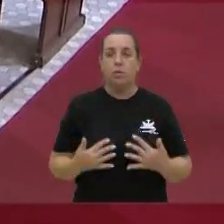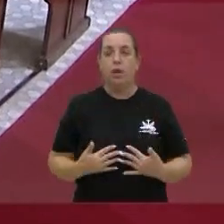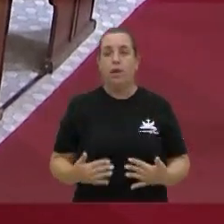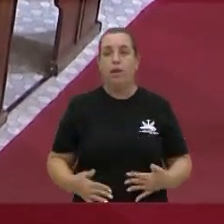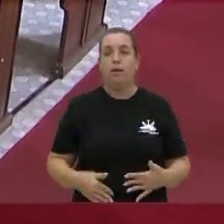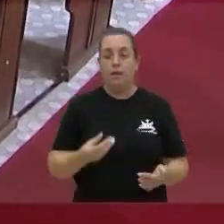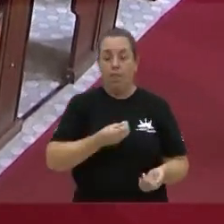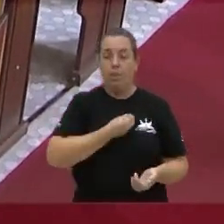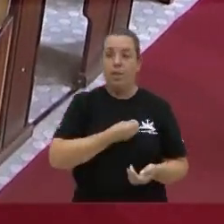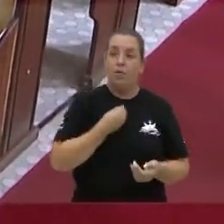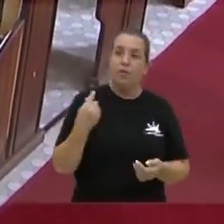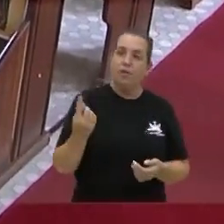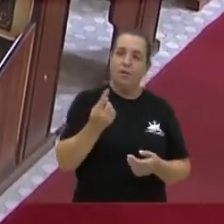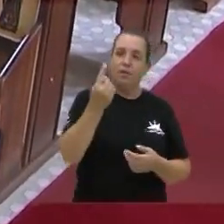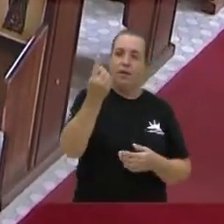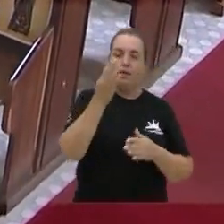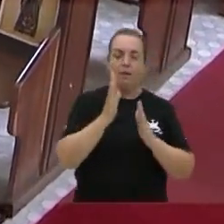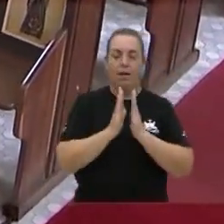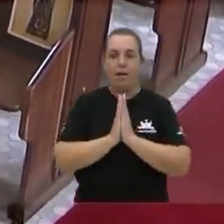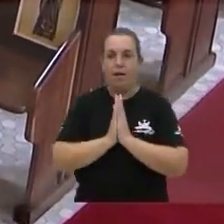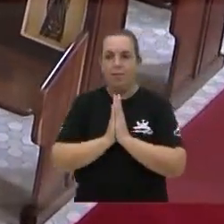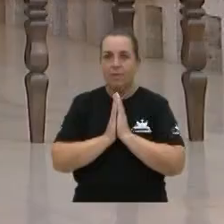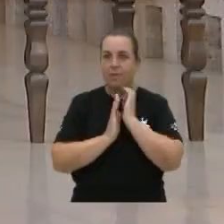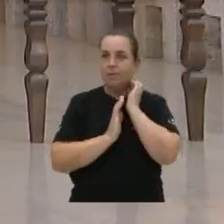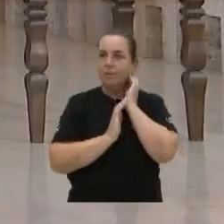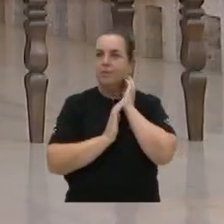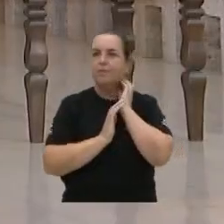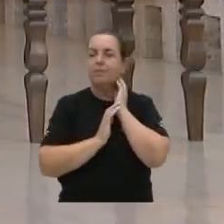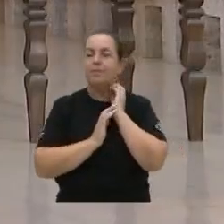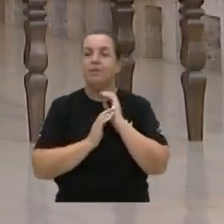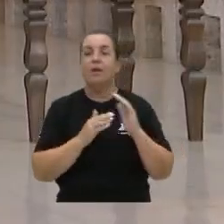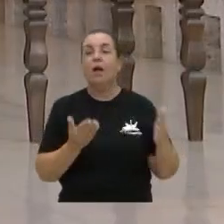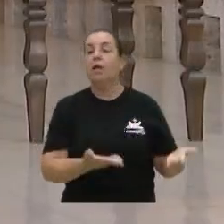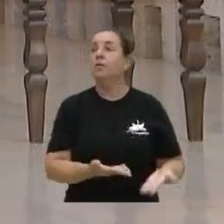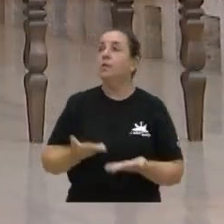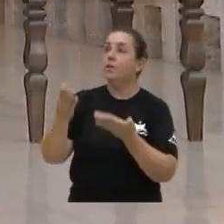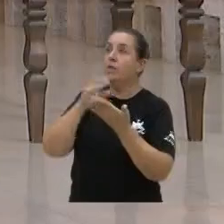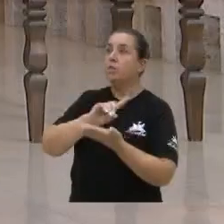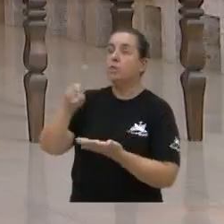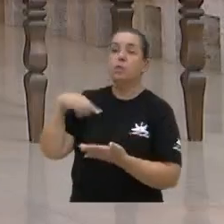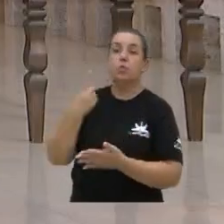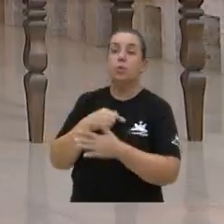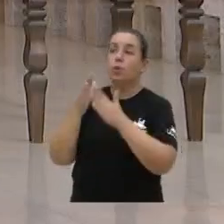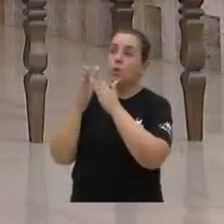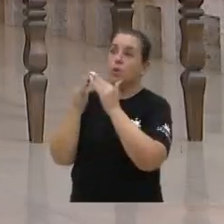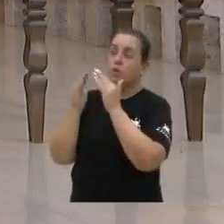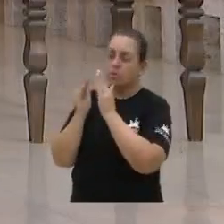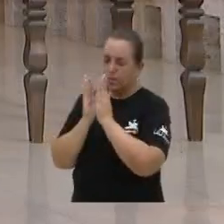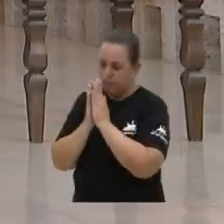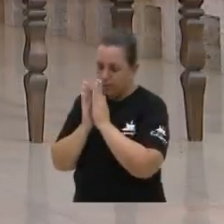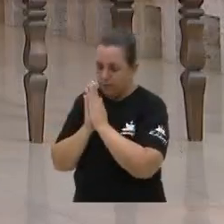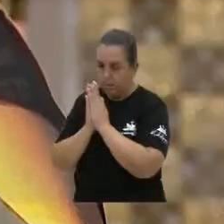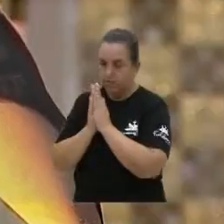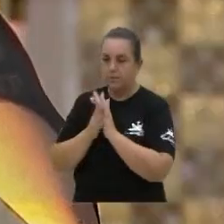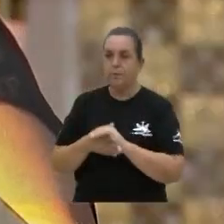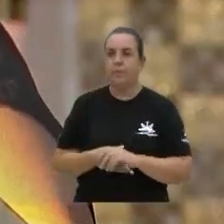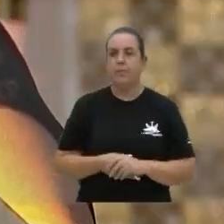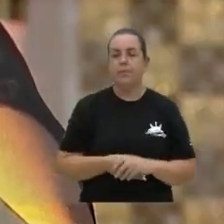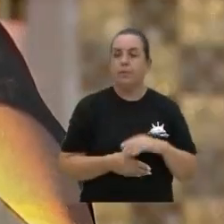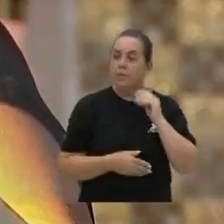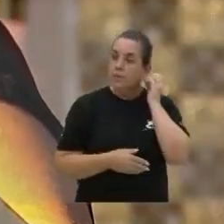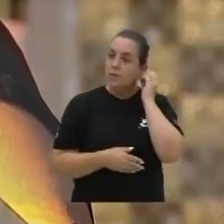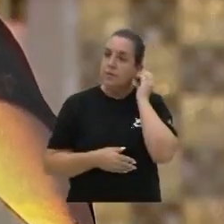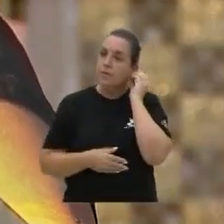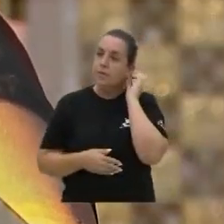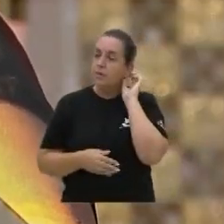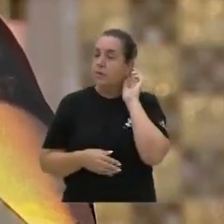ressurreição da carne, na vida eterna. Amém. Elevemos a Deus as nossas preces. Ao